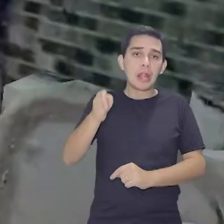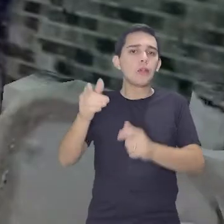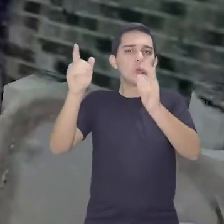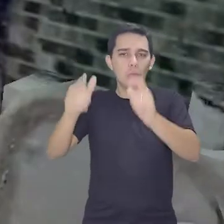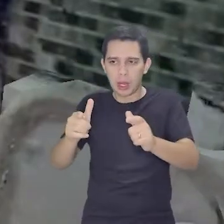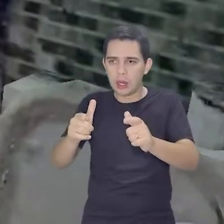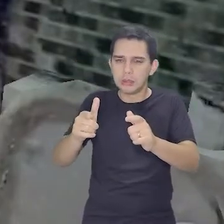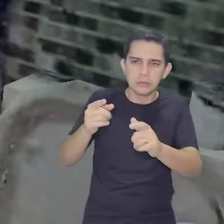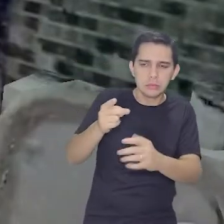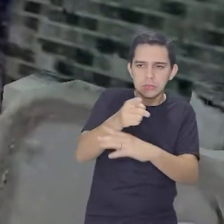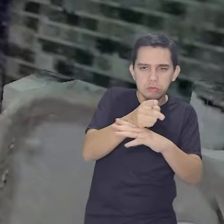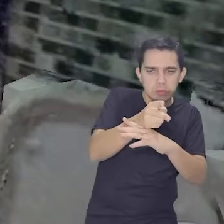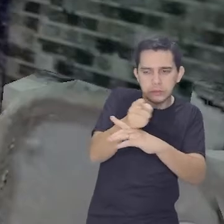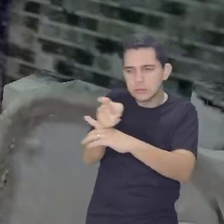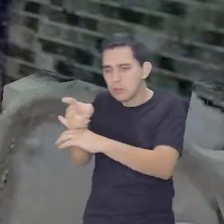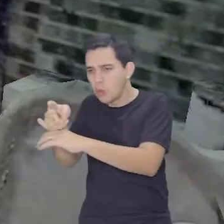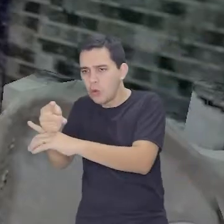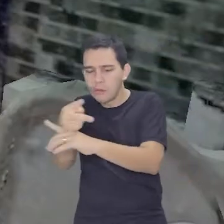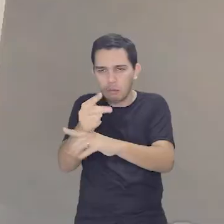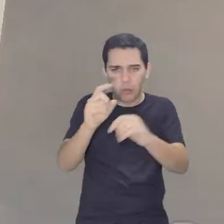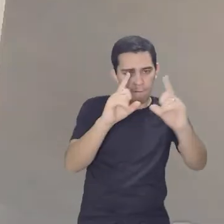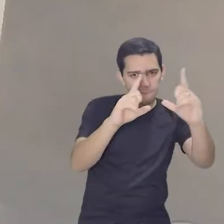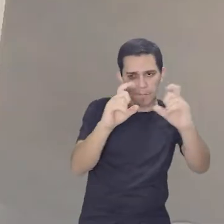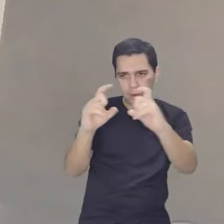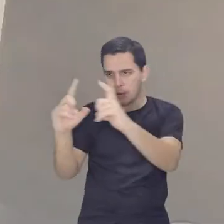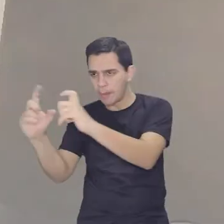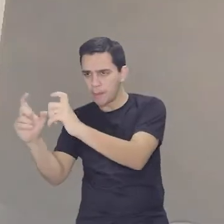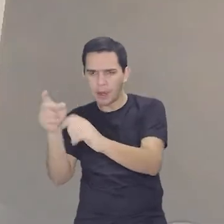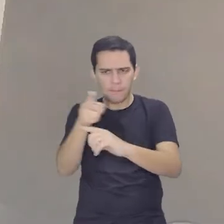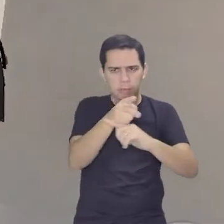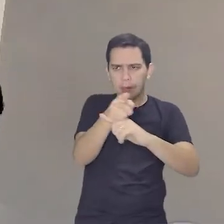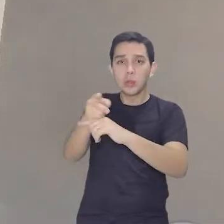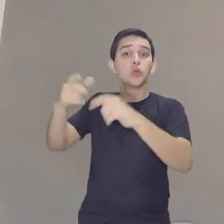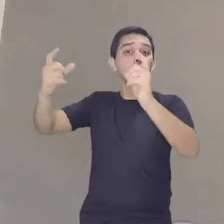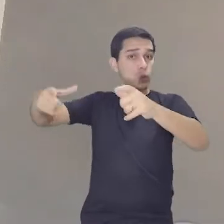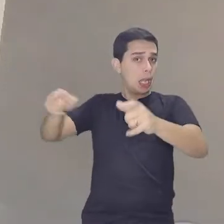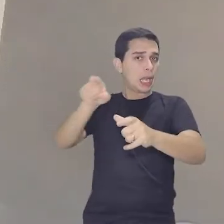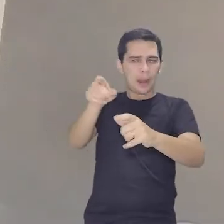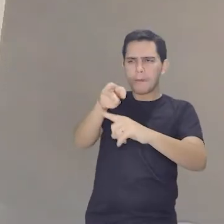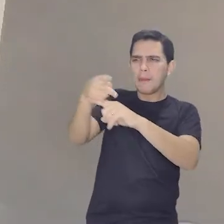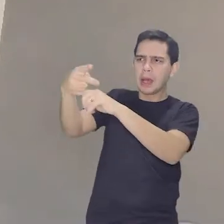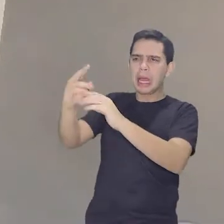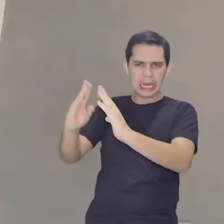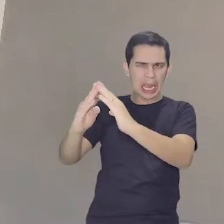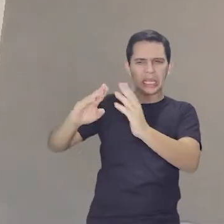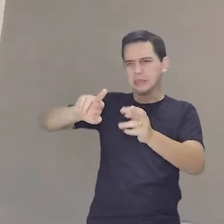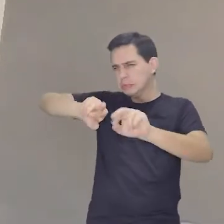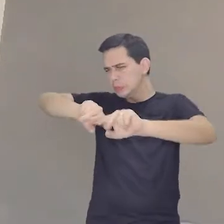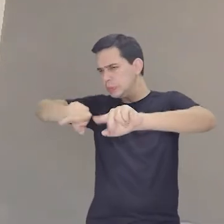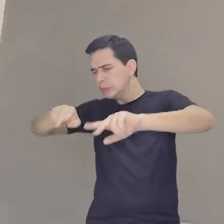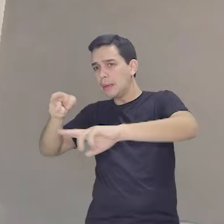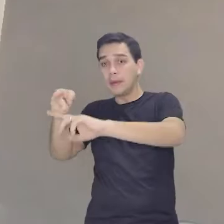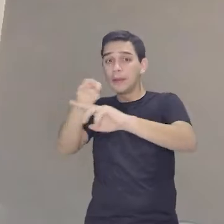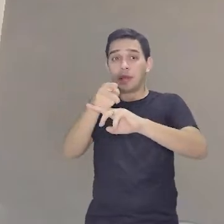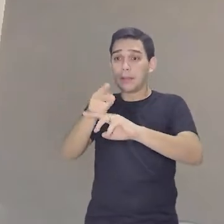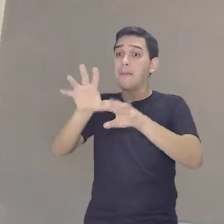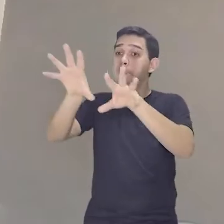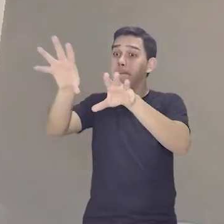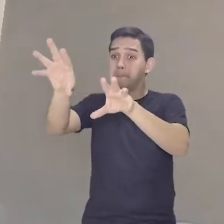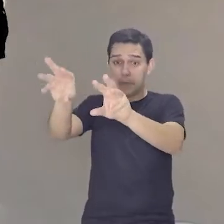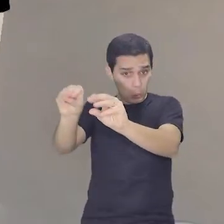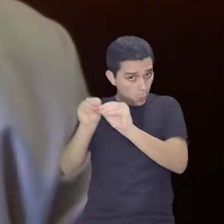da reconstituição, só para fazer toda a filmagem do ambiente para que se pudesse usar